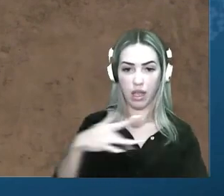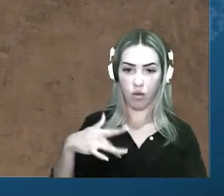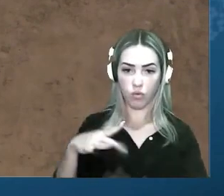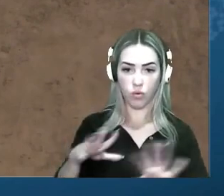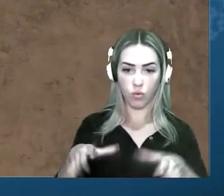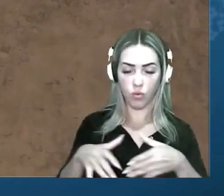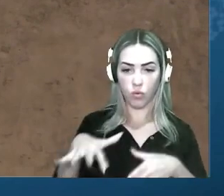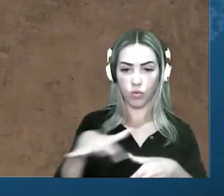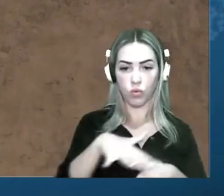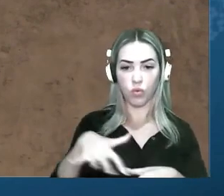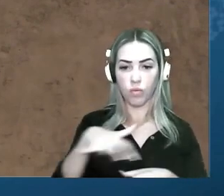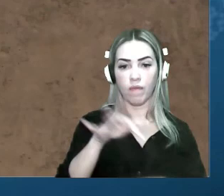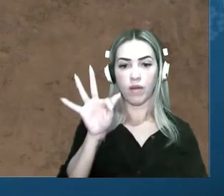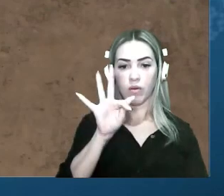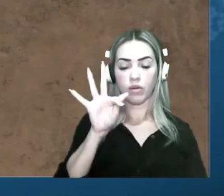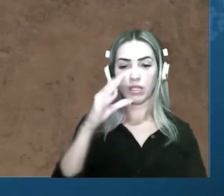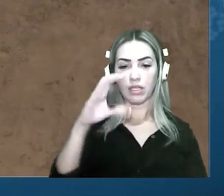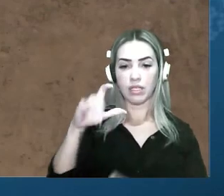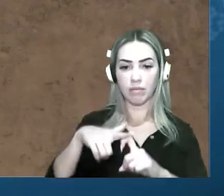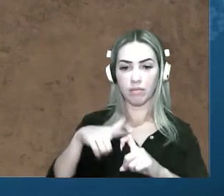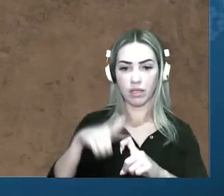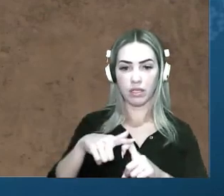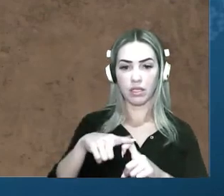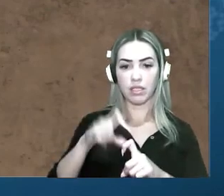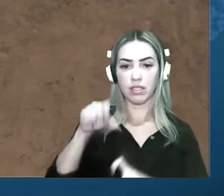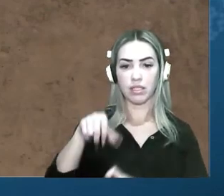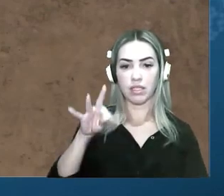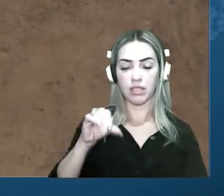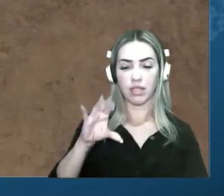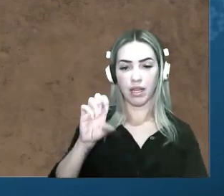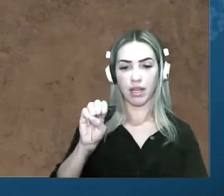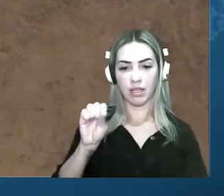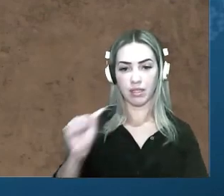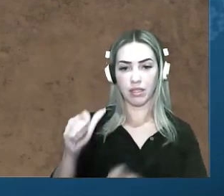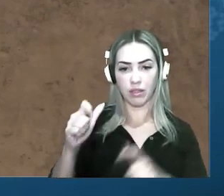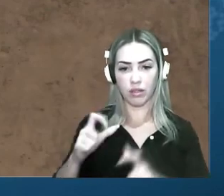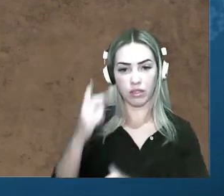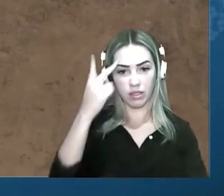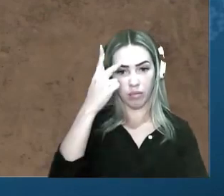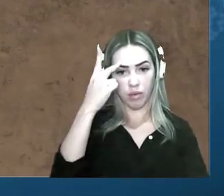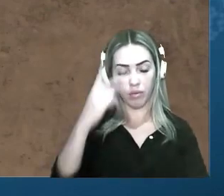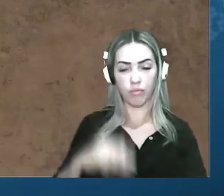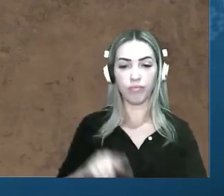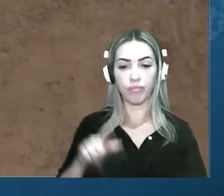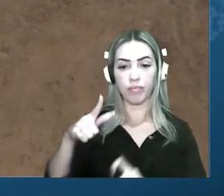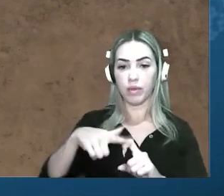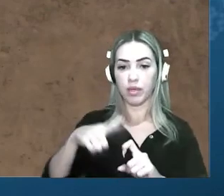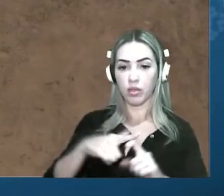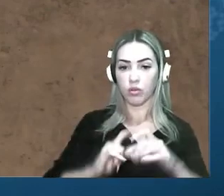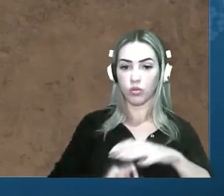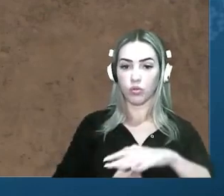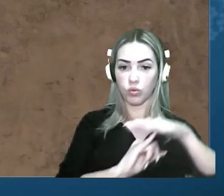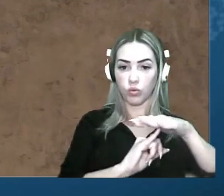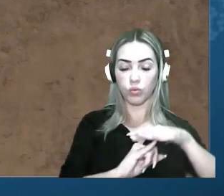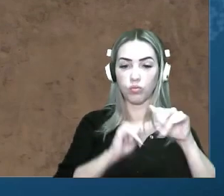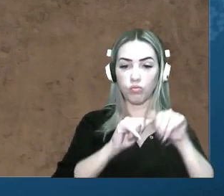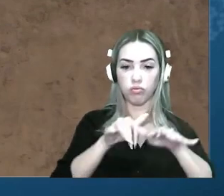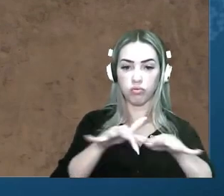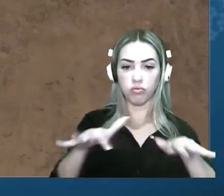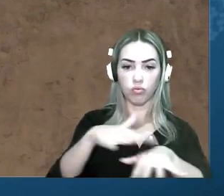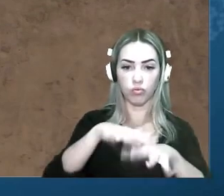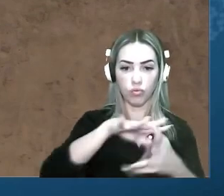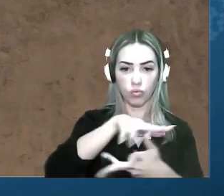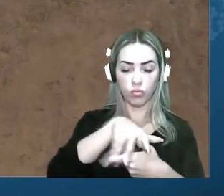Faculdade de Ciências Médicas da Santa Casa de São Paulo. É médico do Instituto de Infectologia Emílio Ribas e